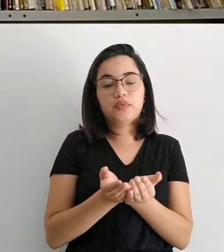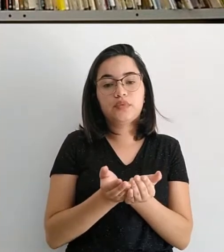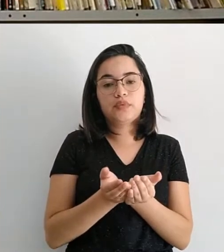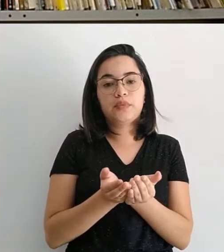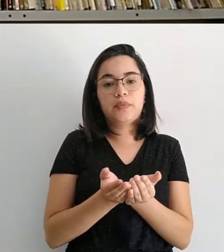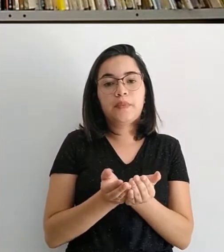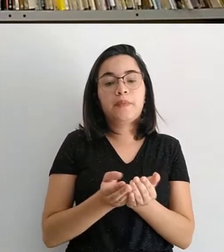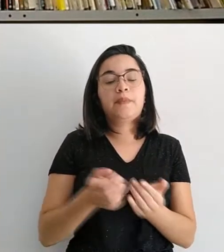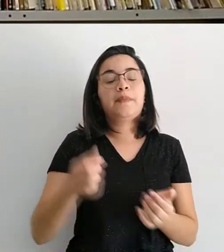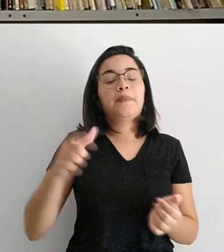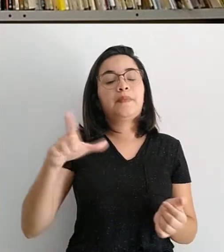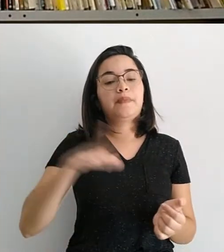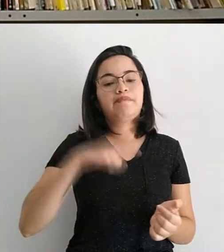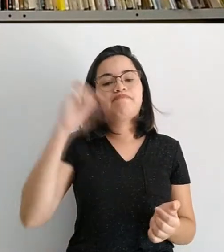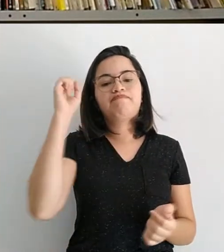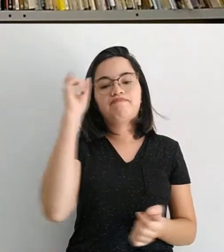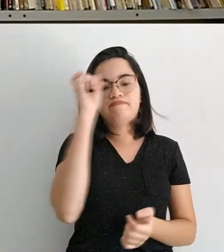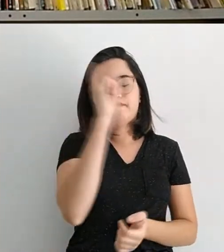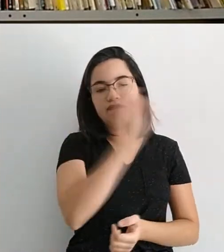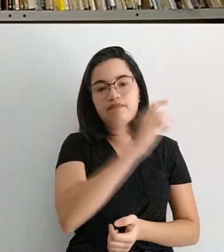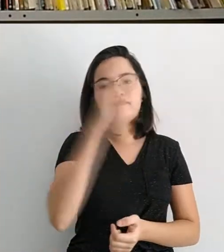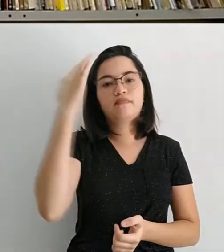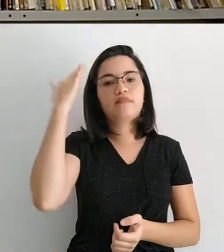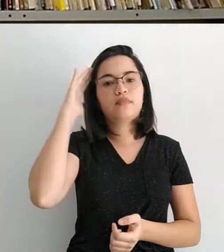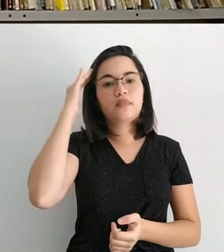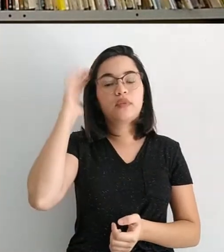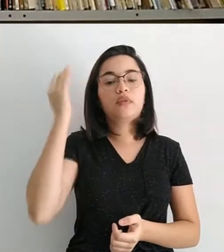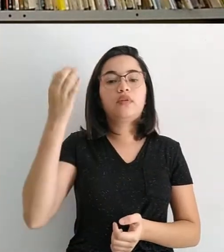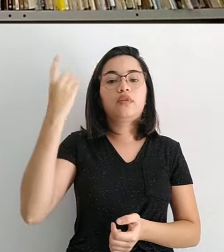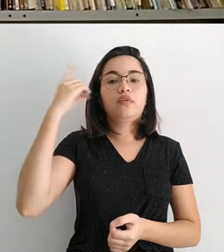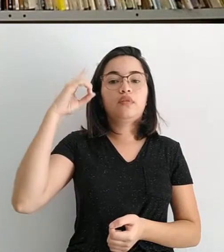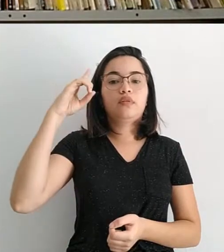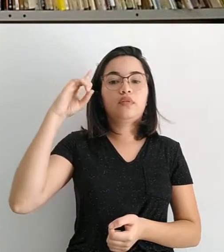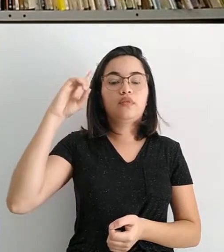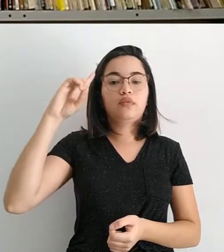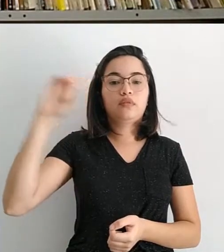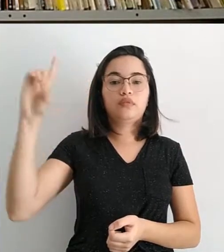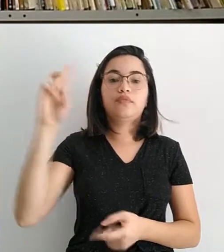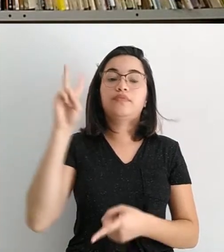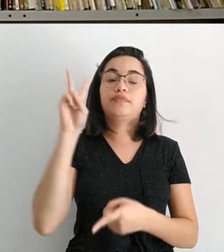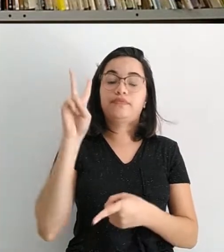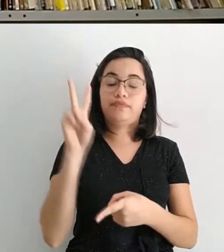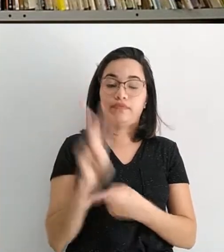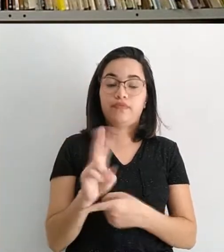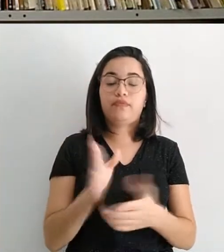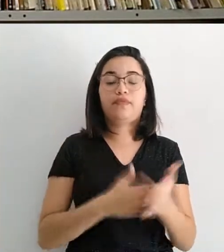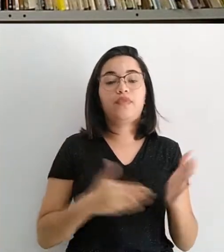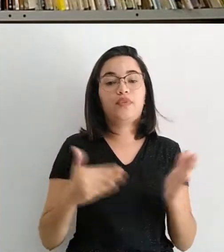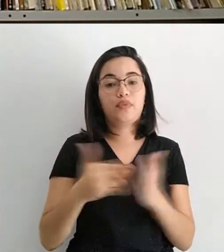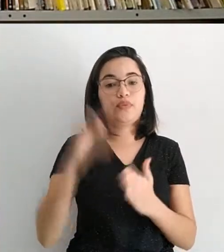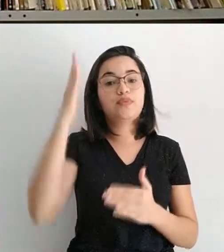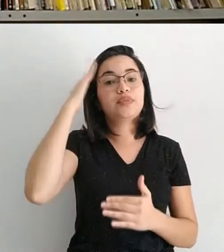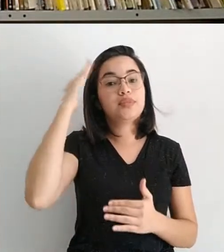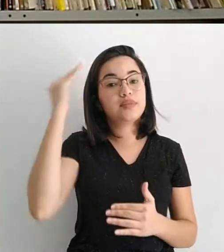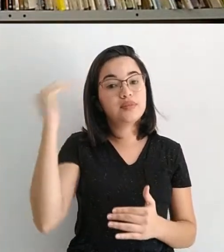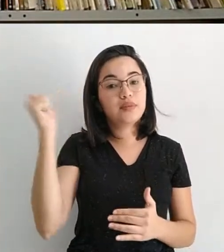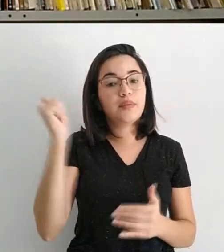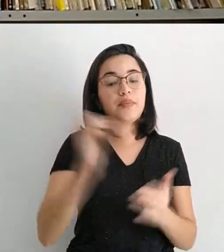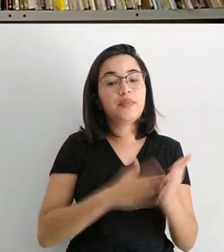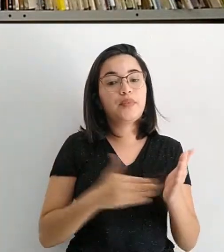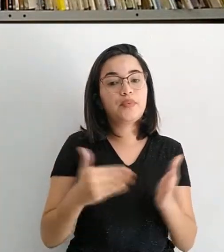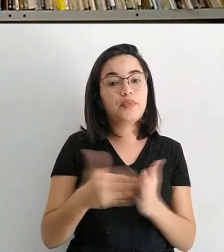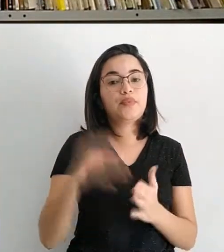cristãos têm dificuldade de entender que Deus, ele vê tudo, ele sabe